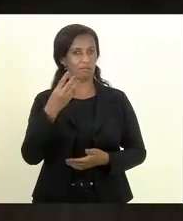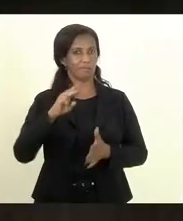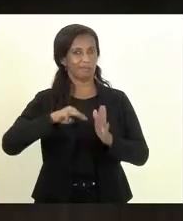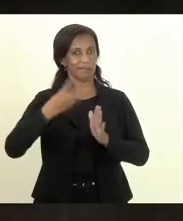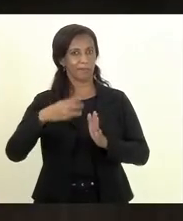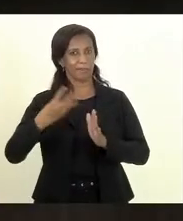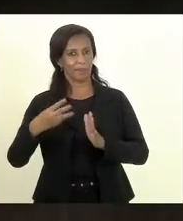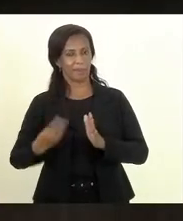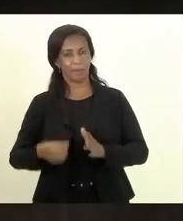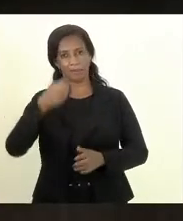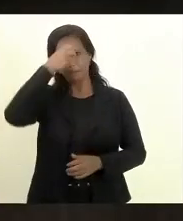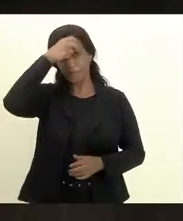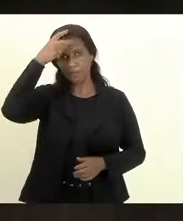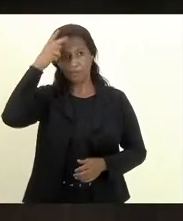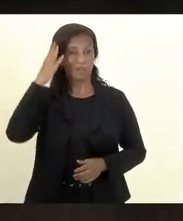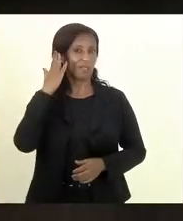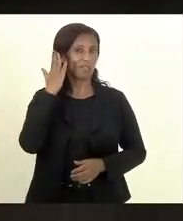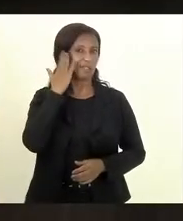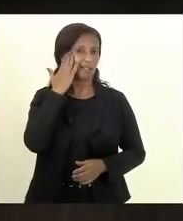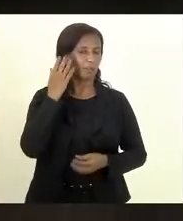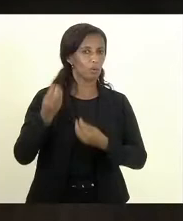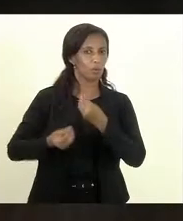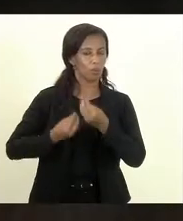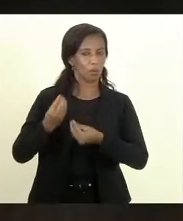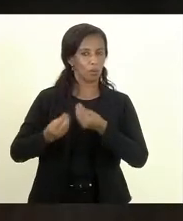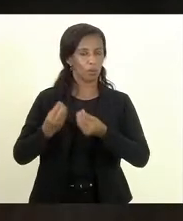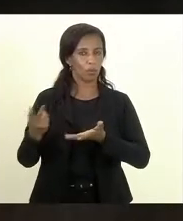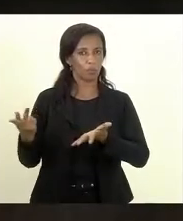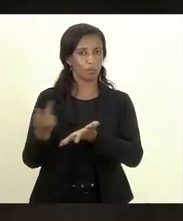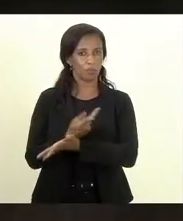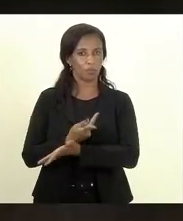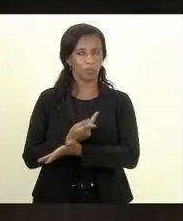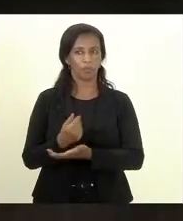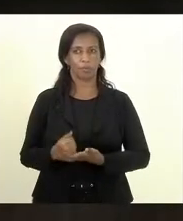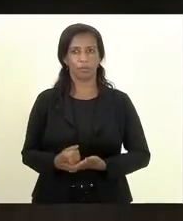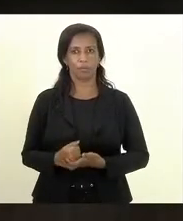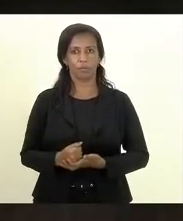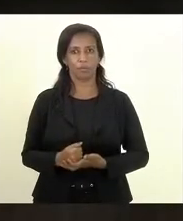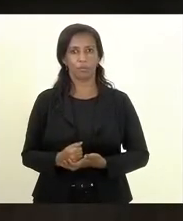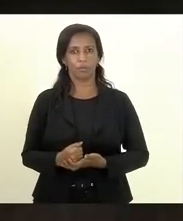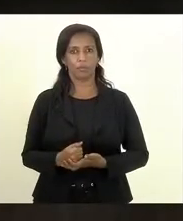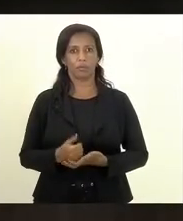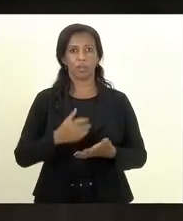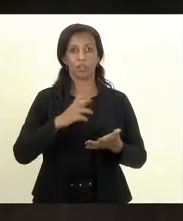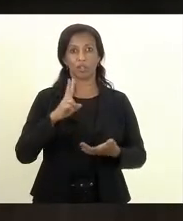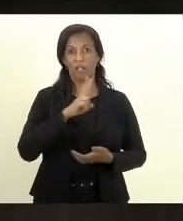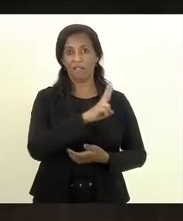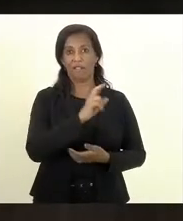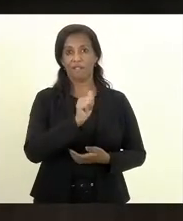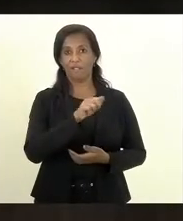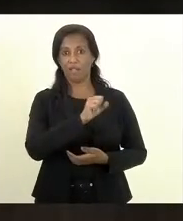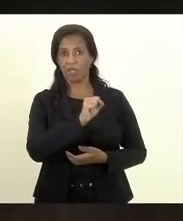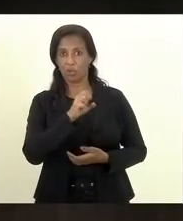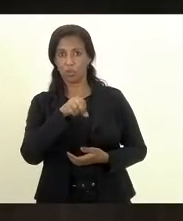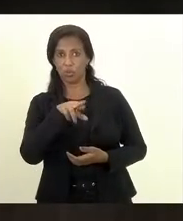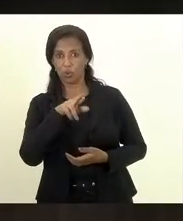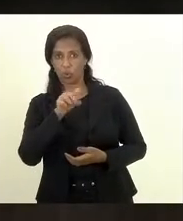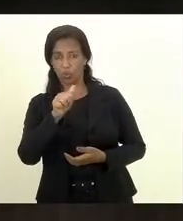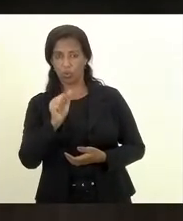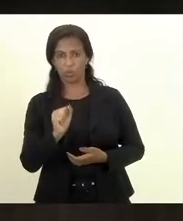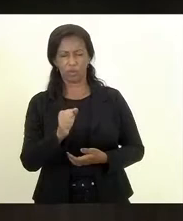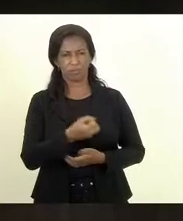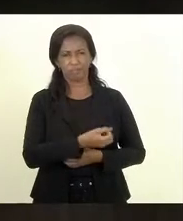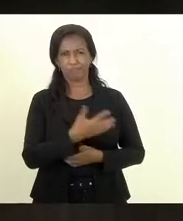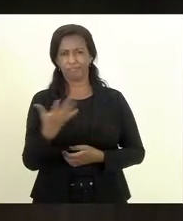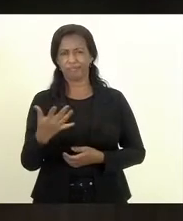e a gente sabe como é, sendo, eu já fui 2 vezes de patinho, uma de vassouras, e a